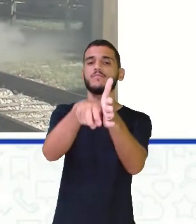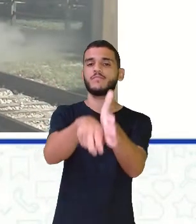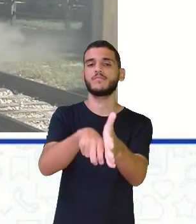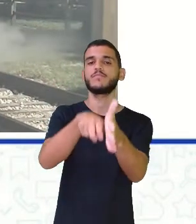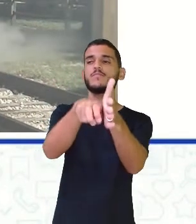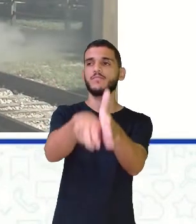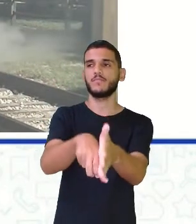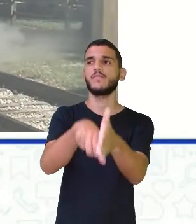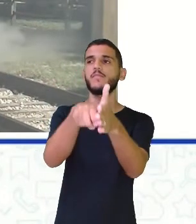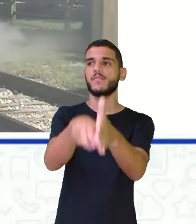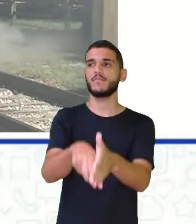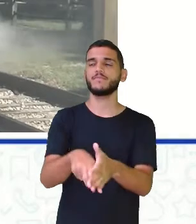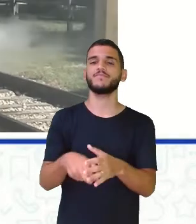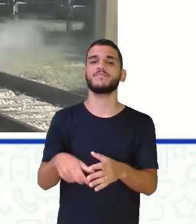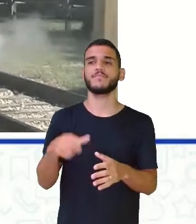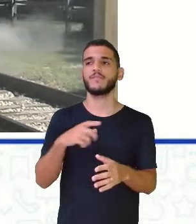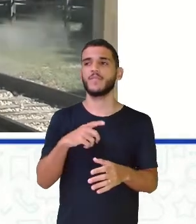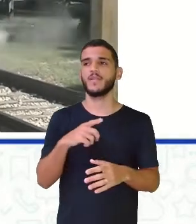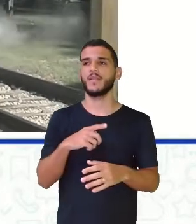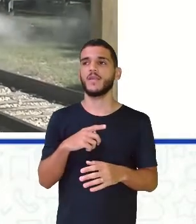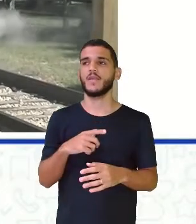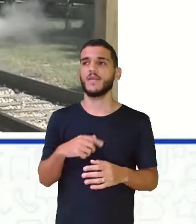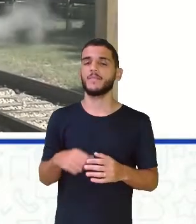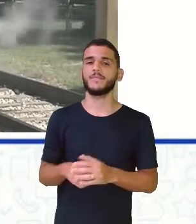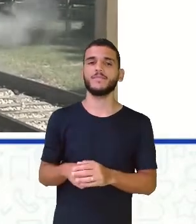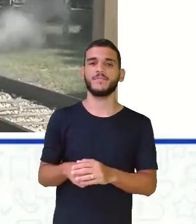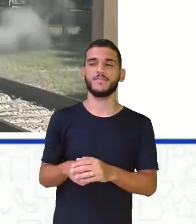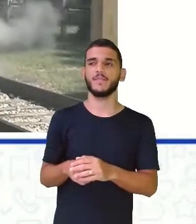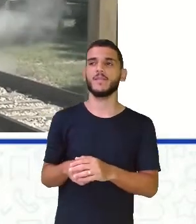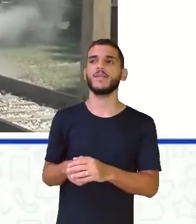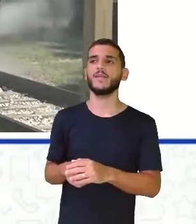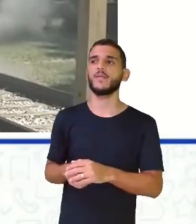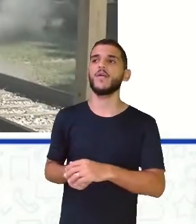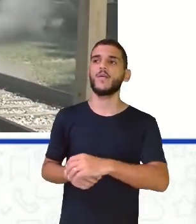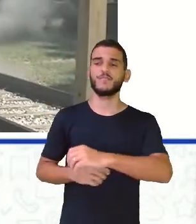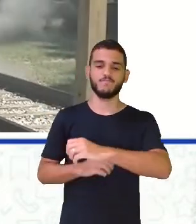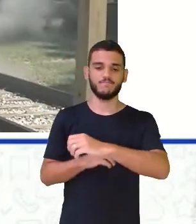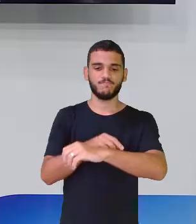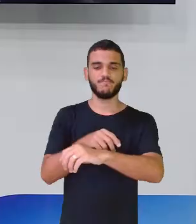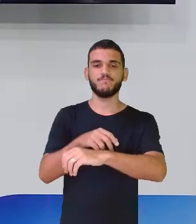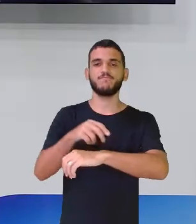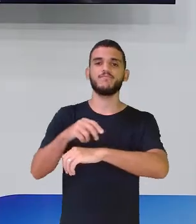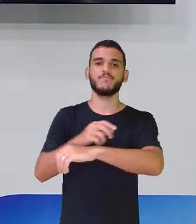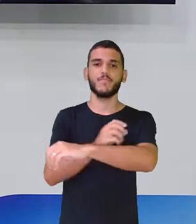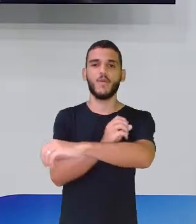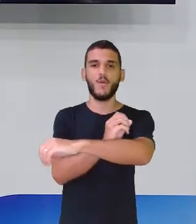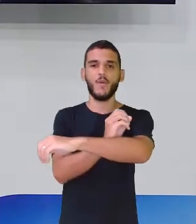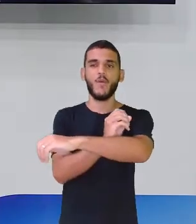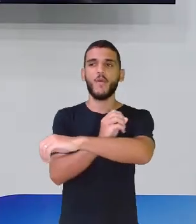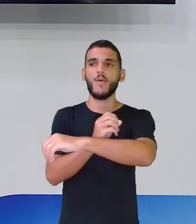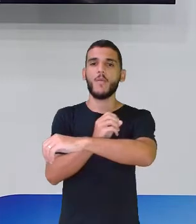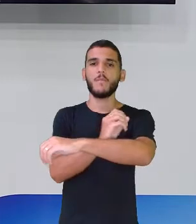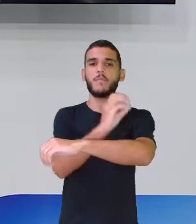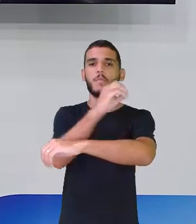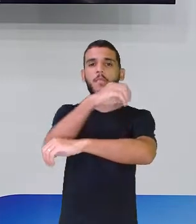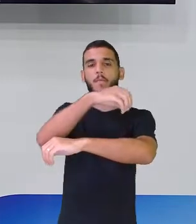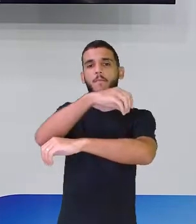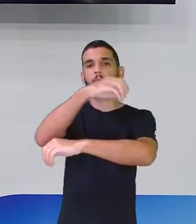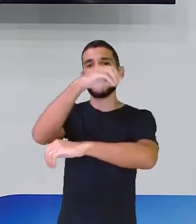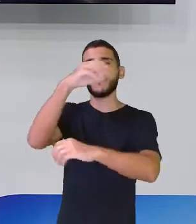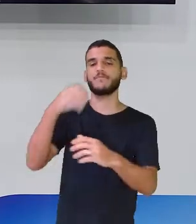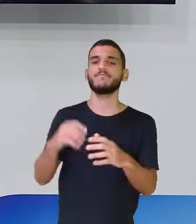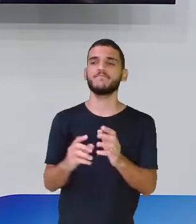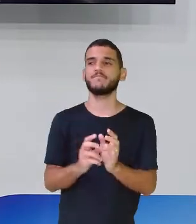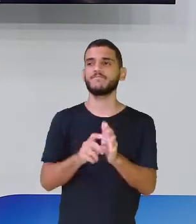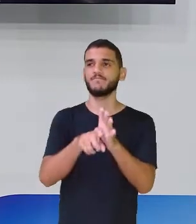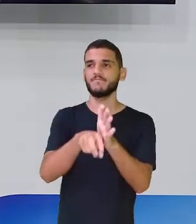frente. Ela vai fazer aquele barulhinho de... Ai, buzina de trem. Trem é incrível, né? Eu adoro andar de trem. Trem é tão poético,